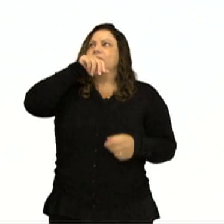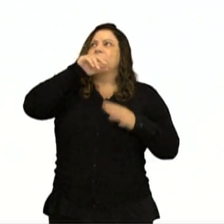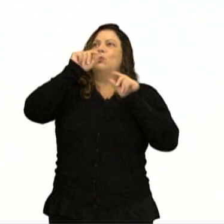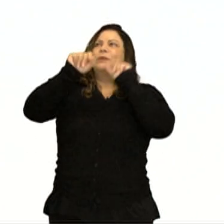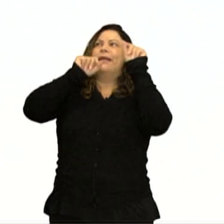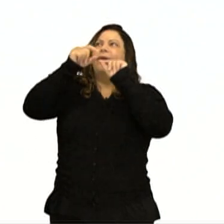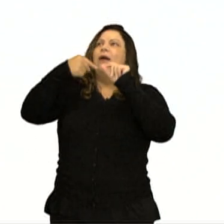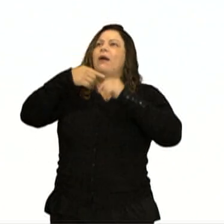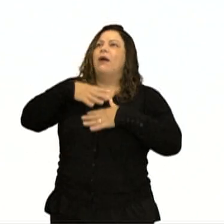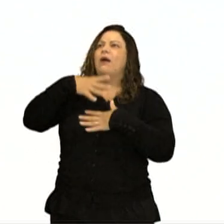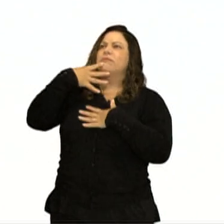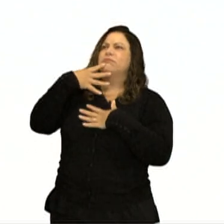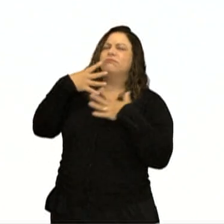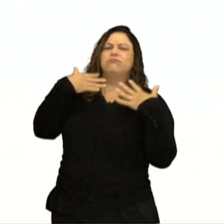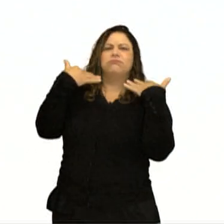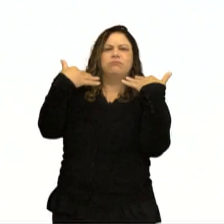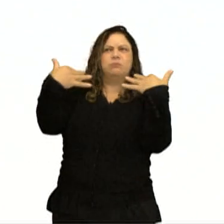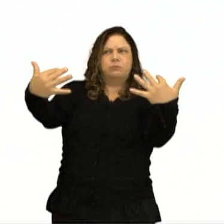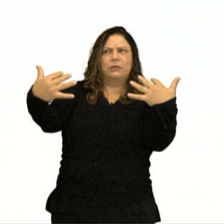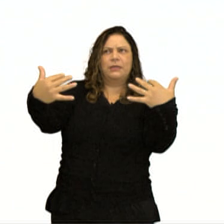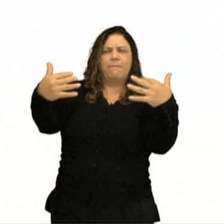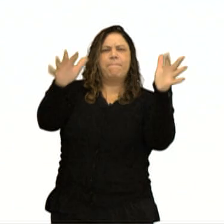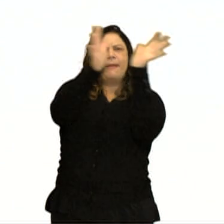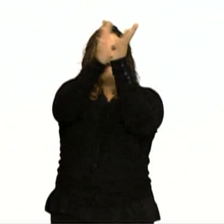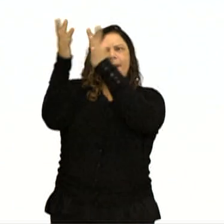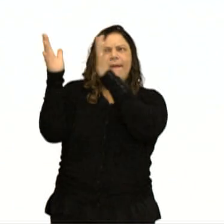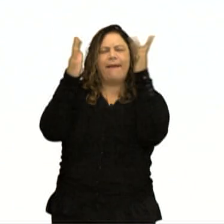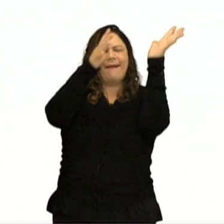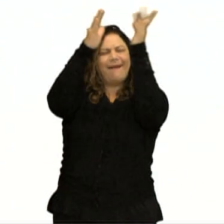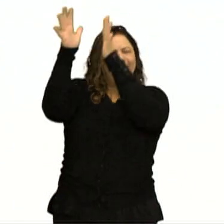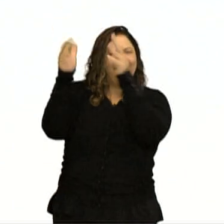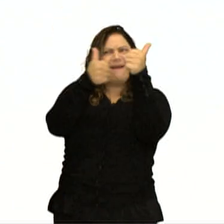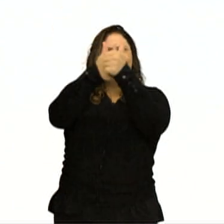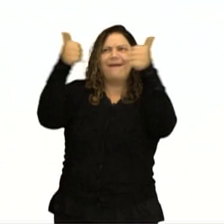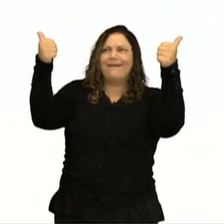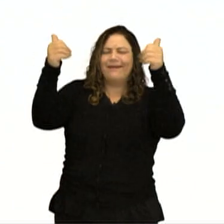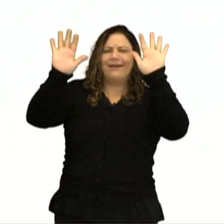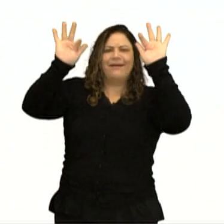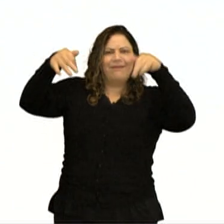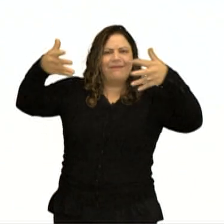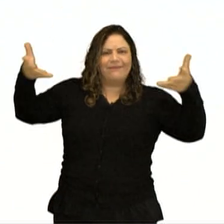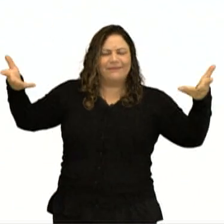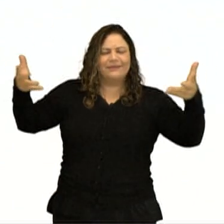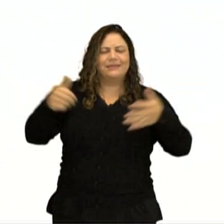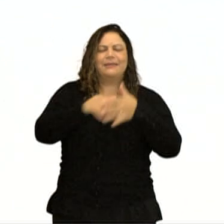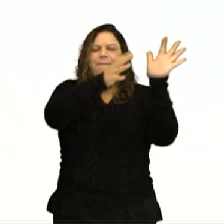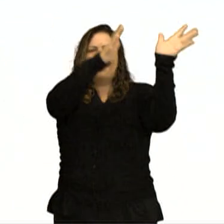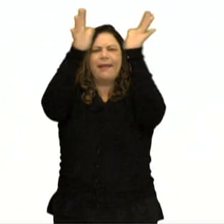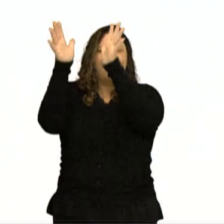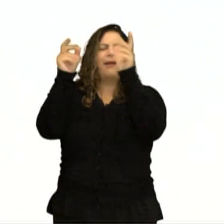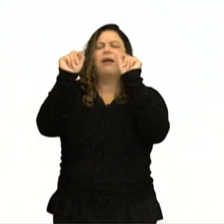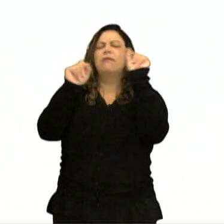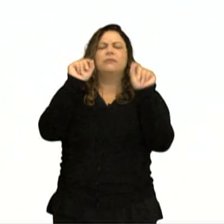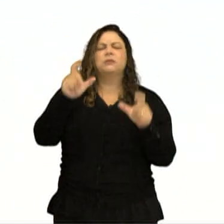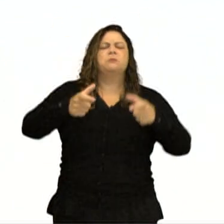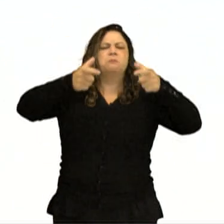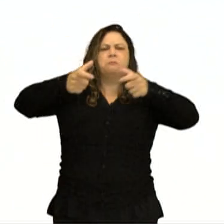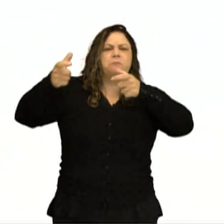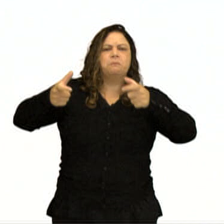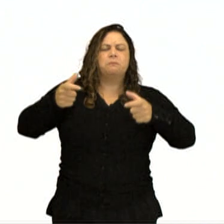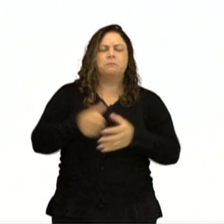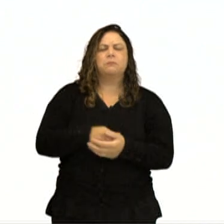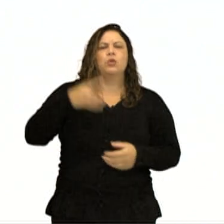As palmas romperam, muito bem, muito bem. Então, aonde aconteceu o discurso do